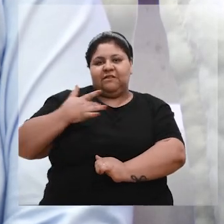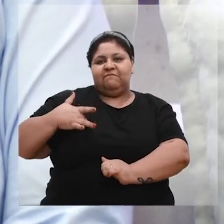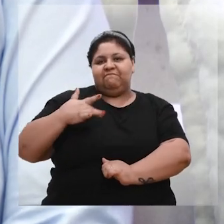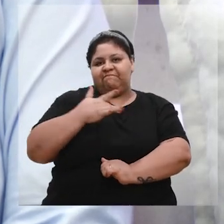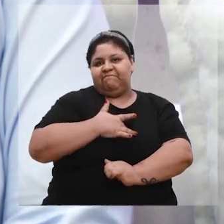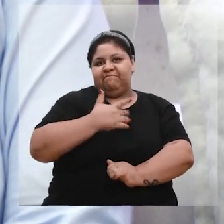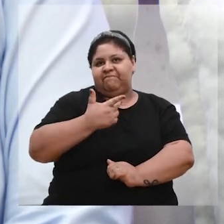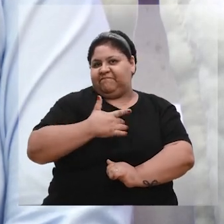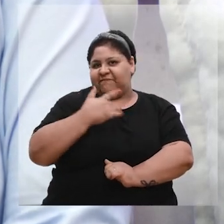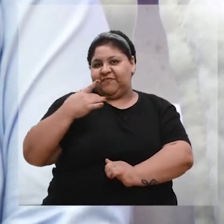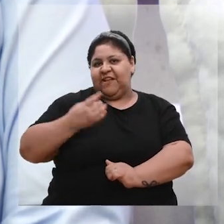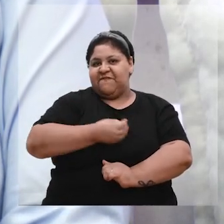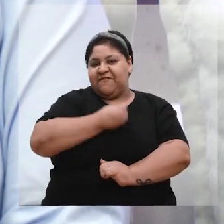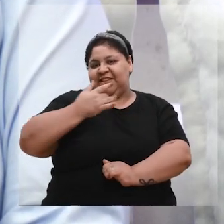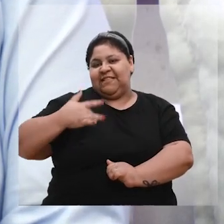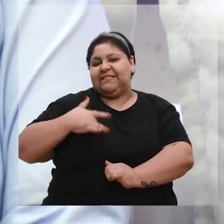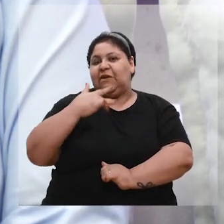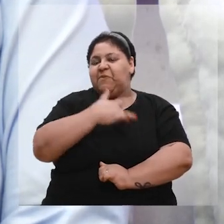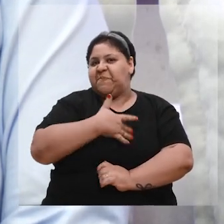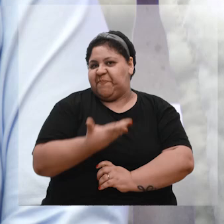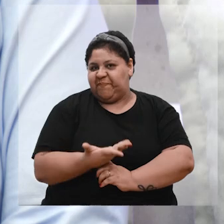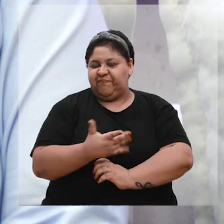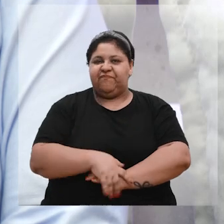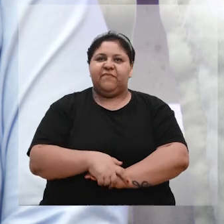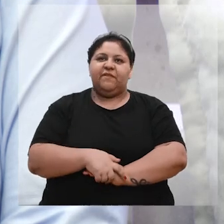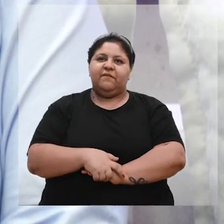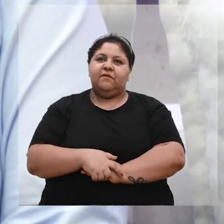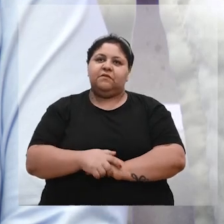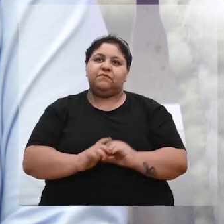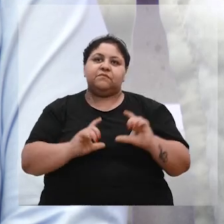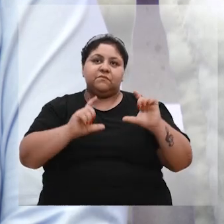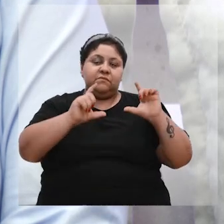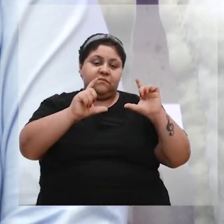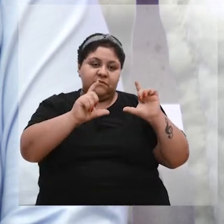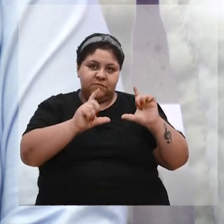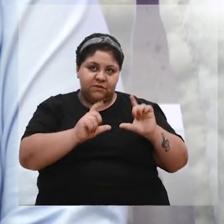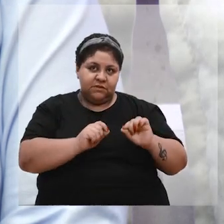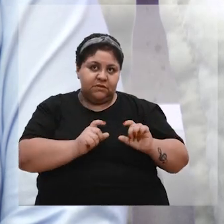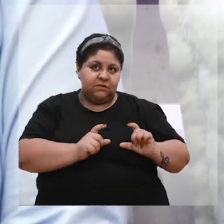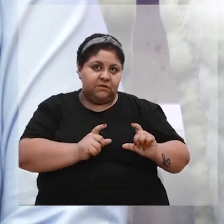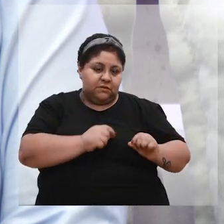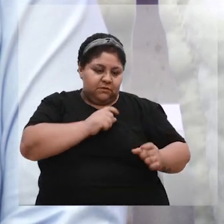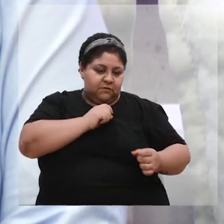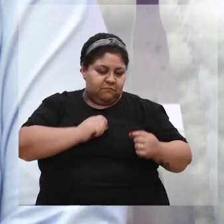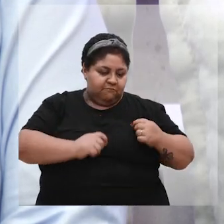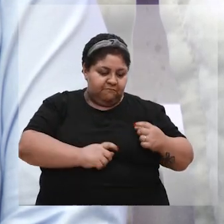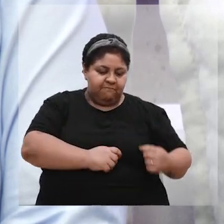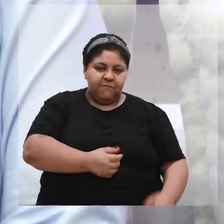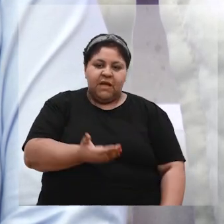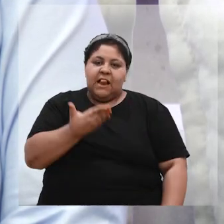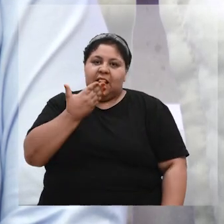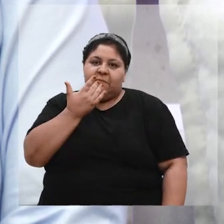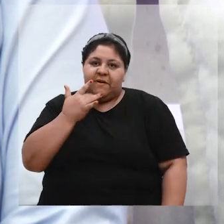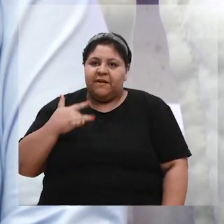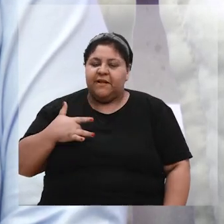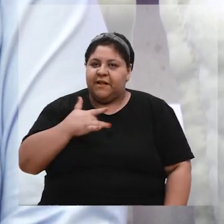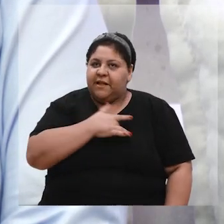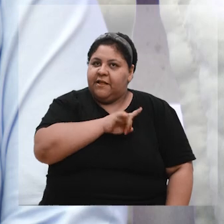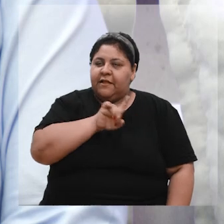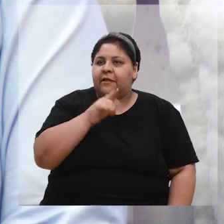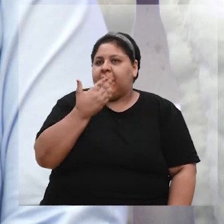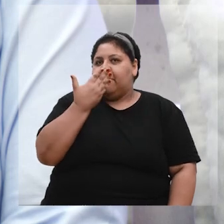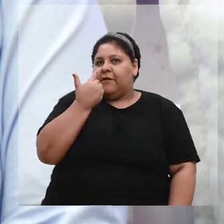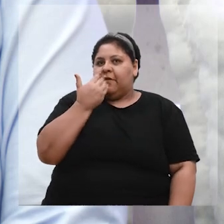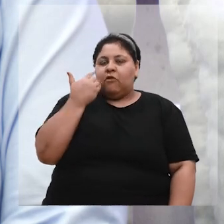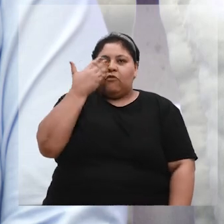Assim, falar, chover no molhado, falar mais do mesmo, mas assim, reduz câncer de mama, alimentação saudável, então